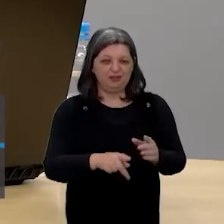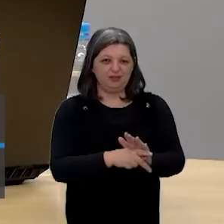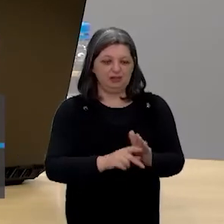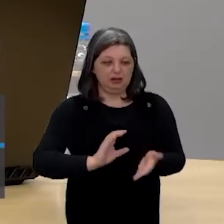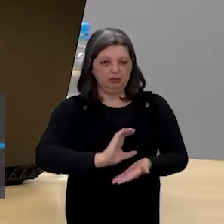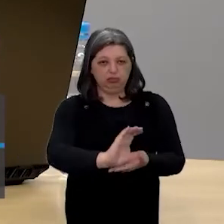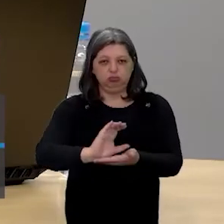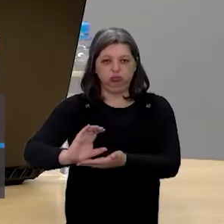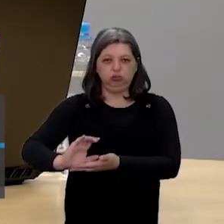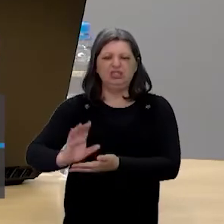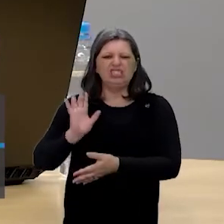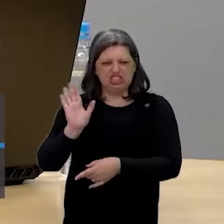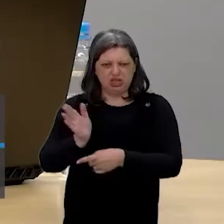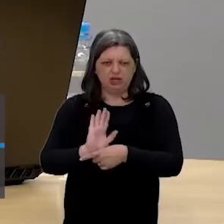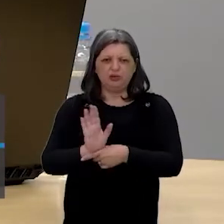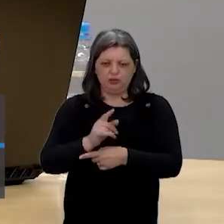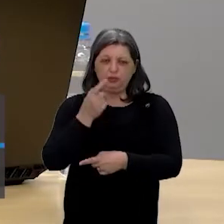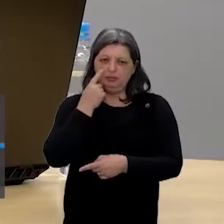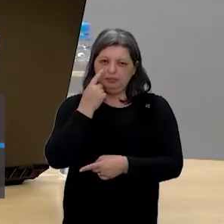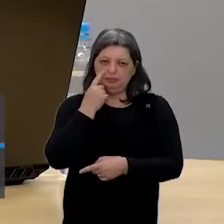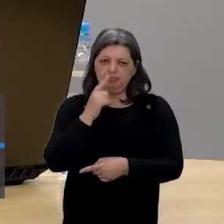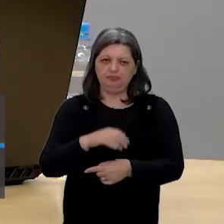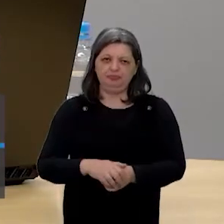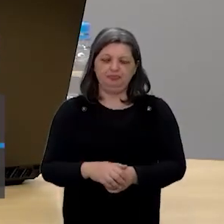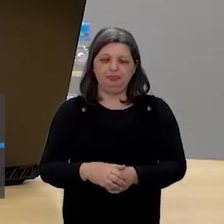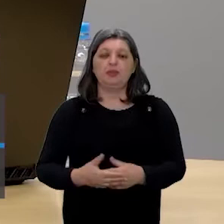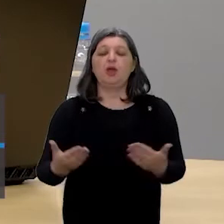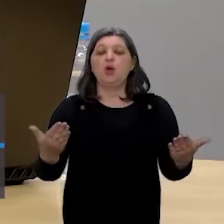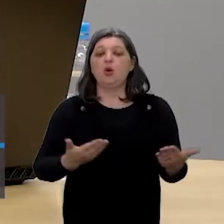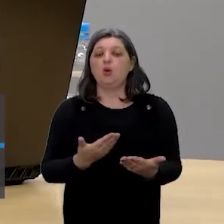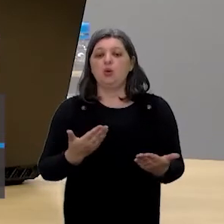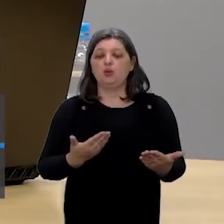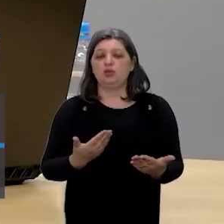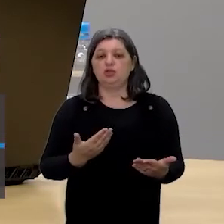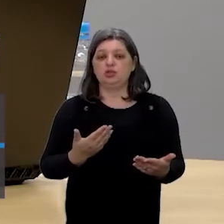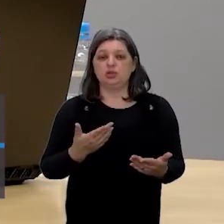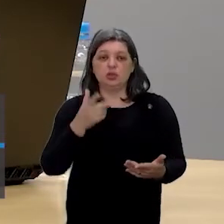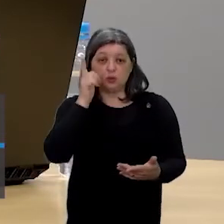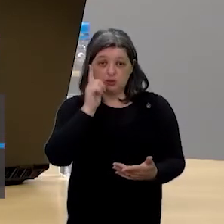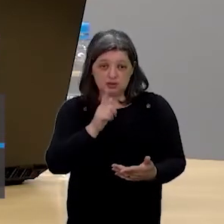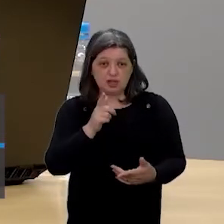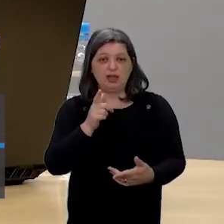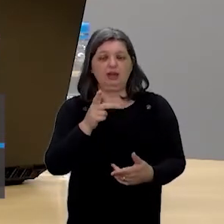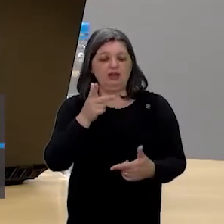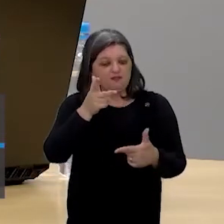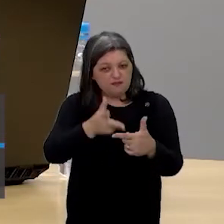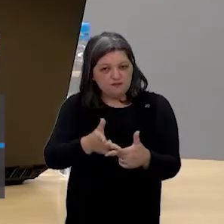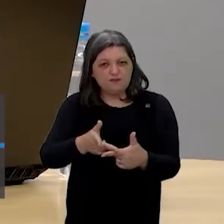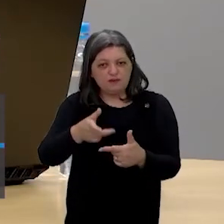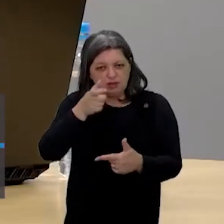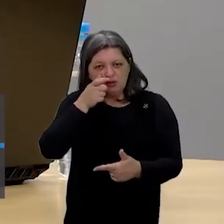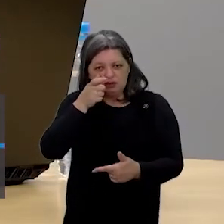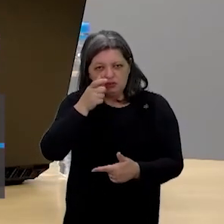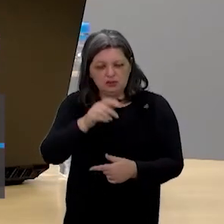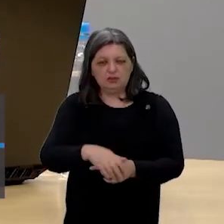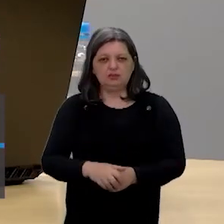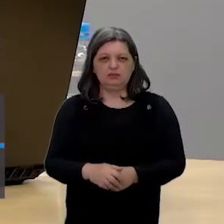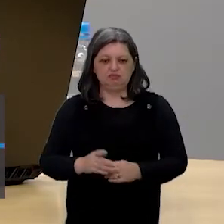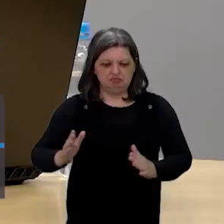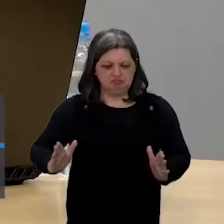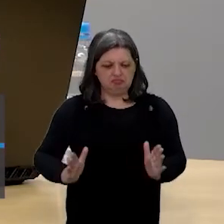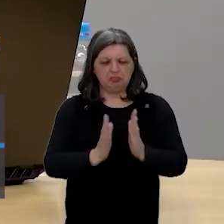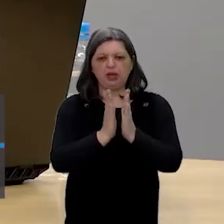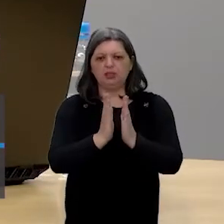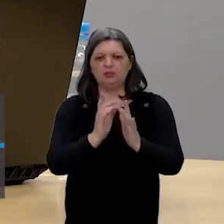devem ter visto em filmes, e é muito fácil hoje em dia a gente encontrar vídeos da época muito impactantes quando a